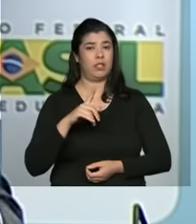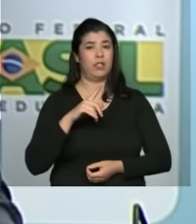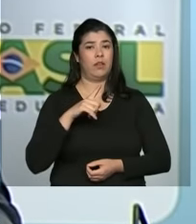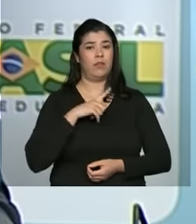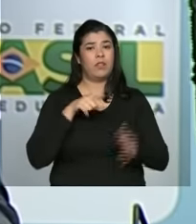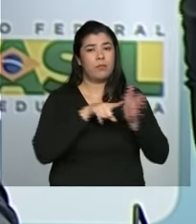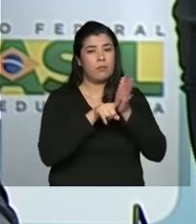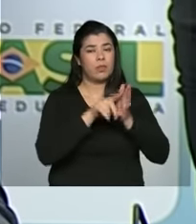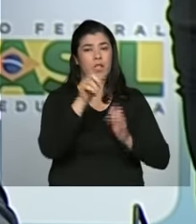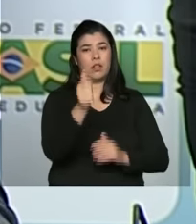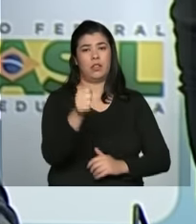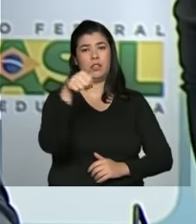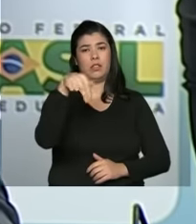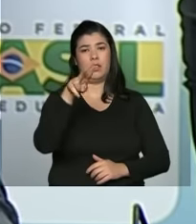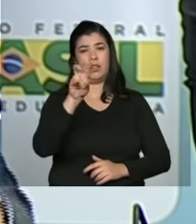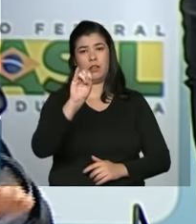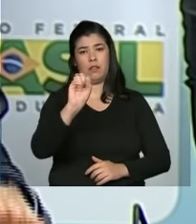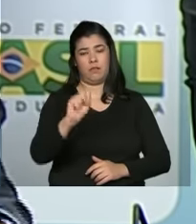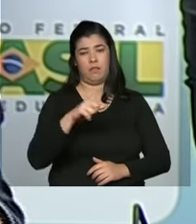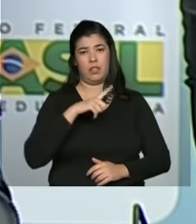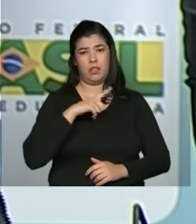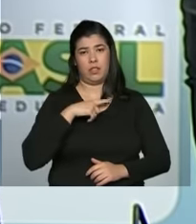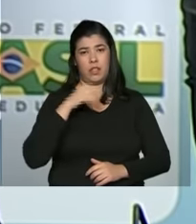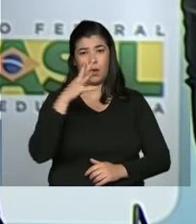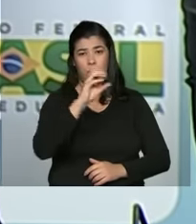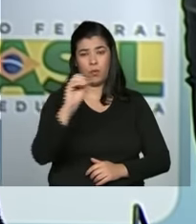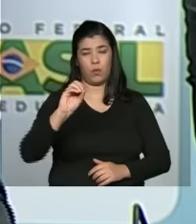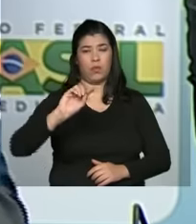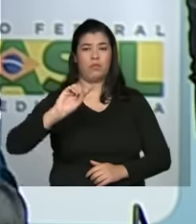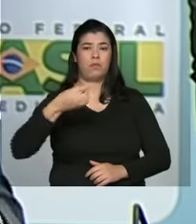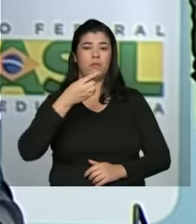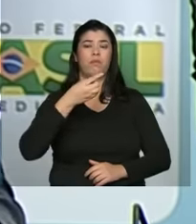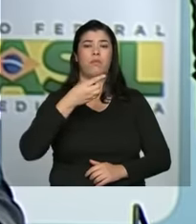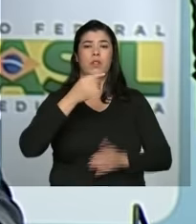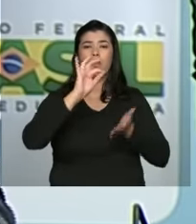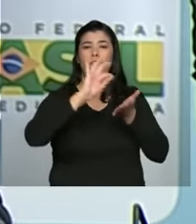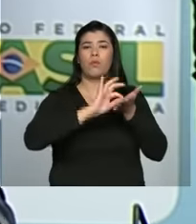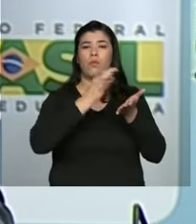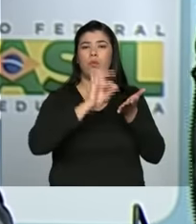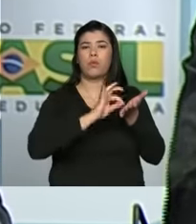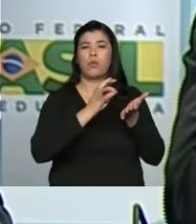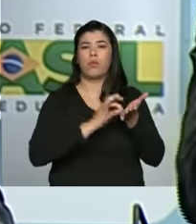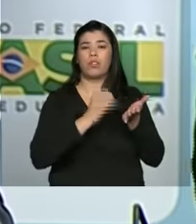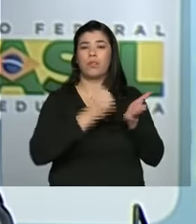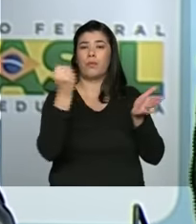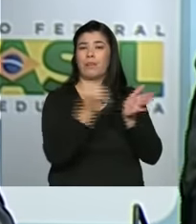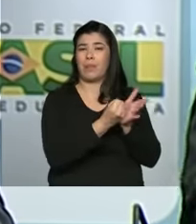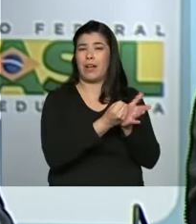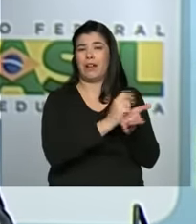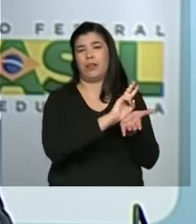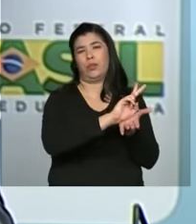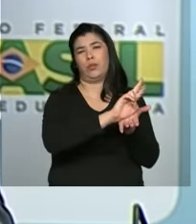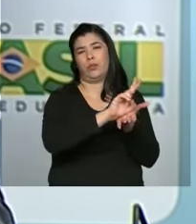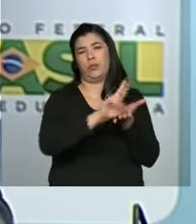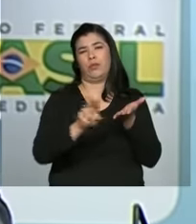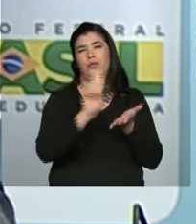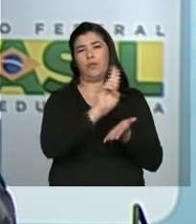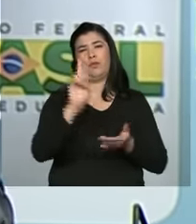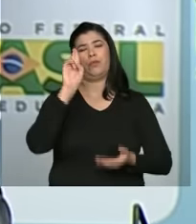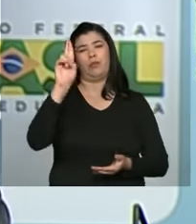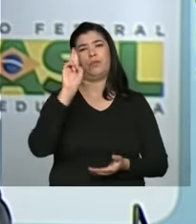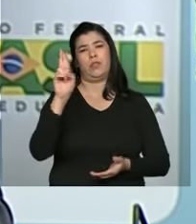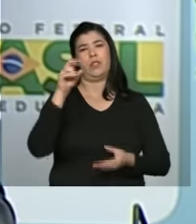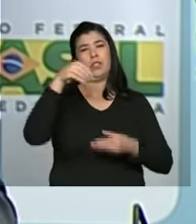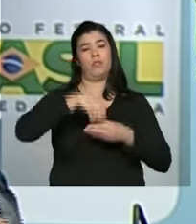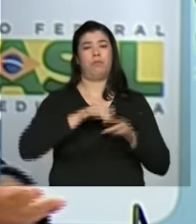44.000 registros com centenas de modelos e nomes diferentes no comércio né Nós